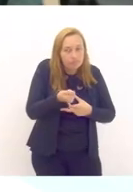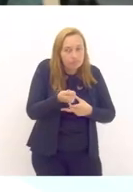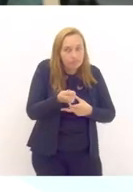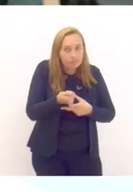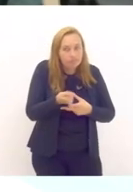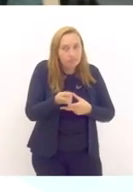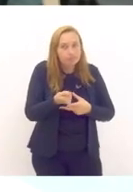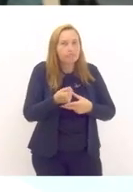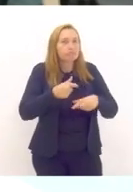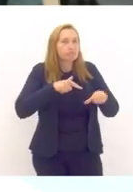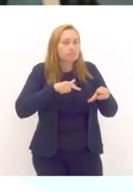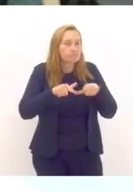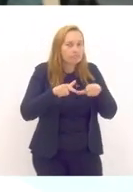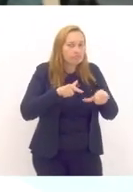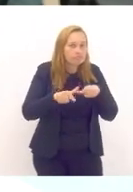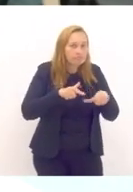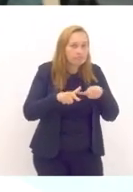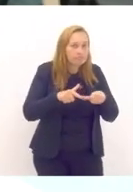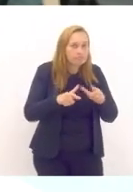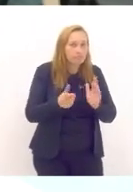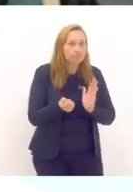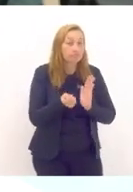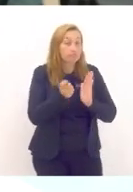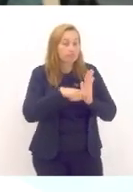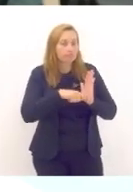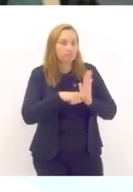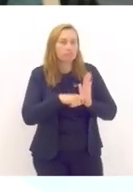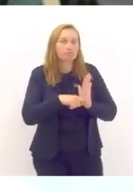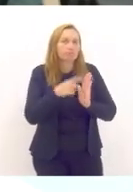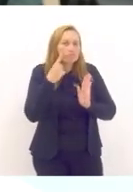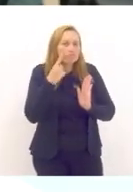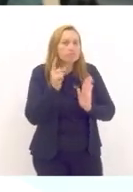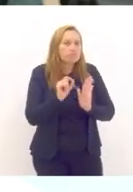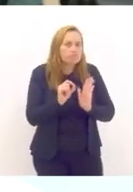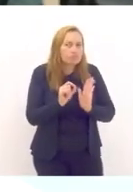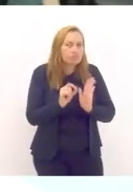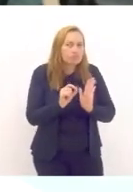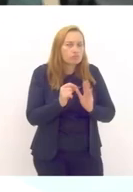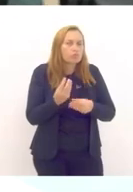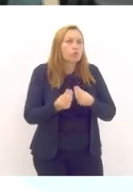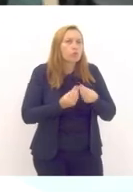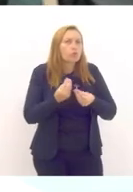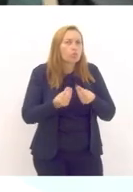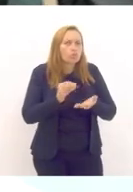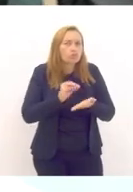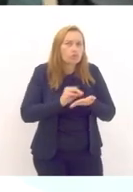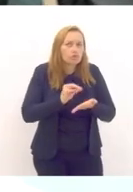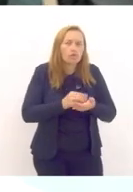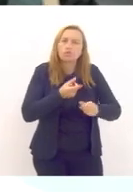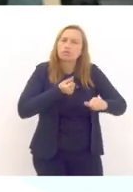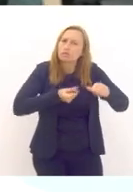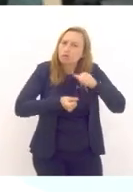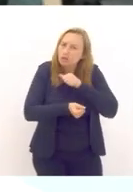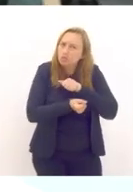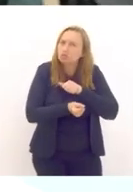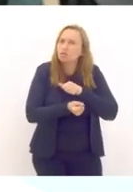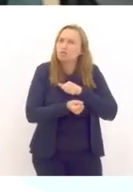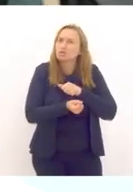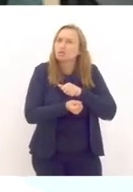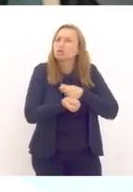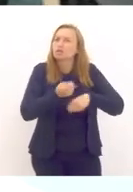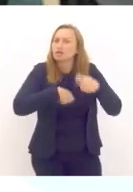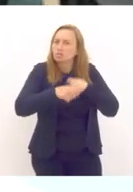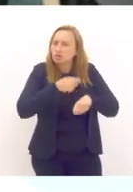estoque do crédito tributário, André, a gente vê como é que falta investimento na